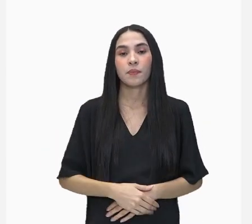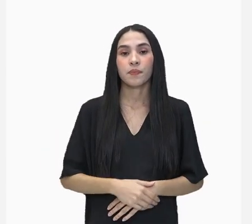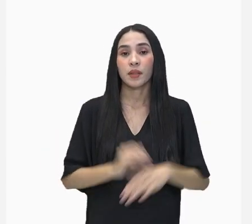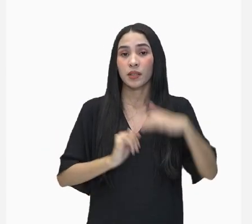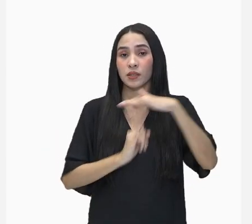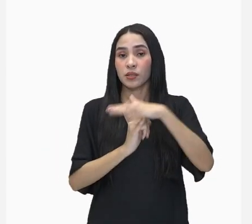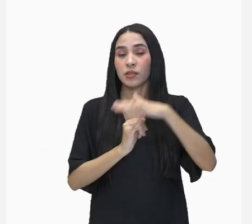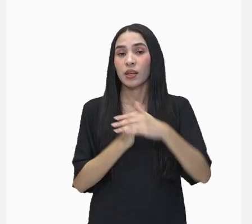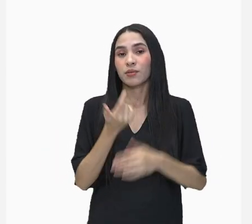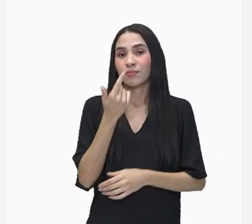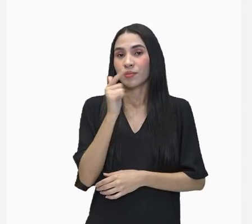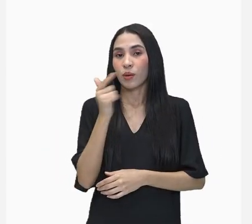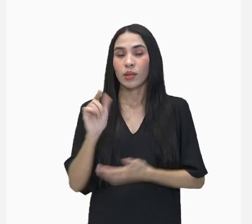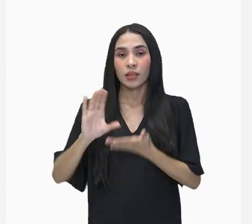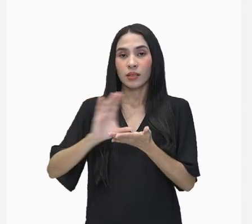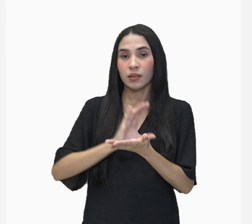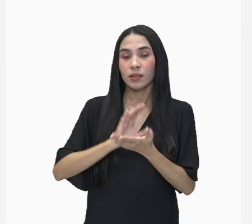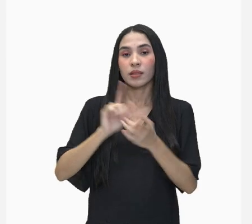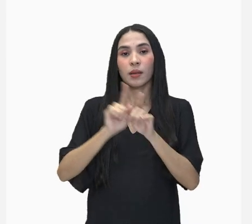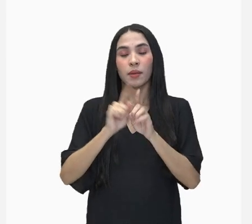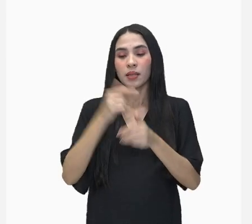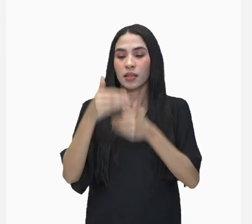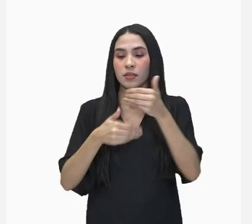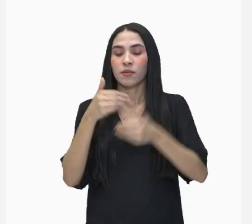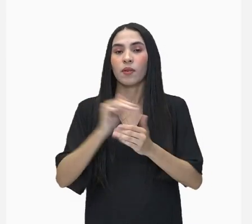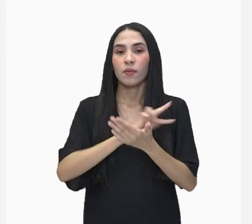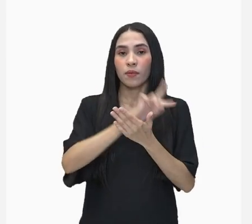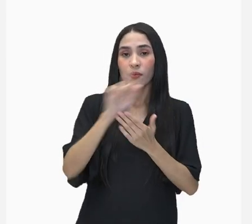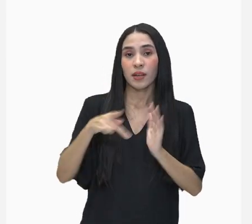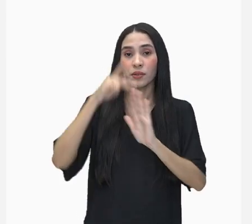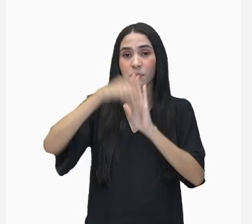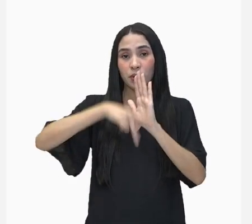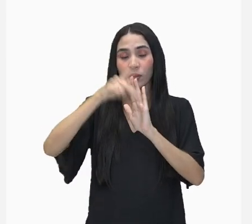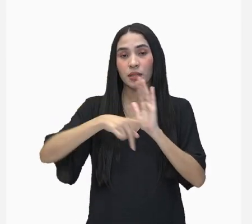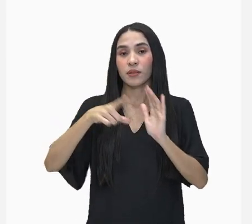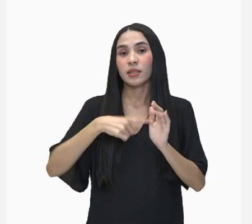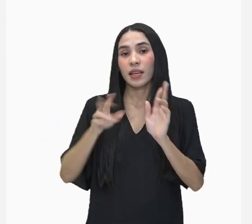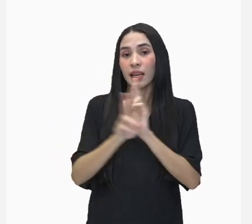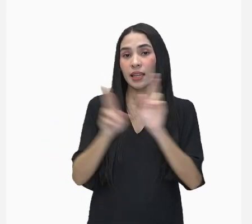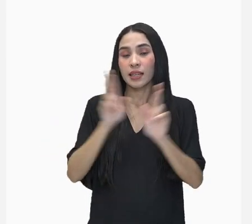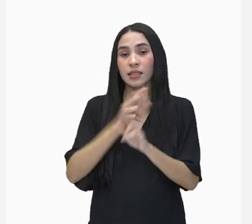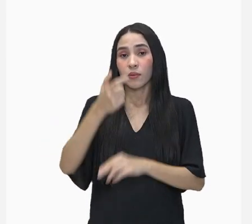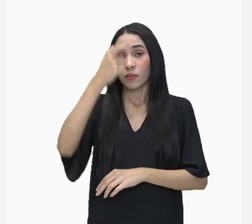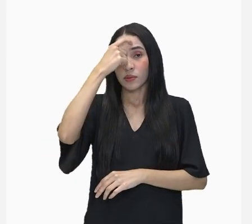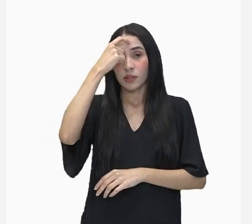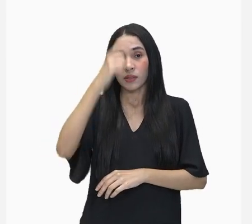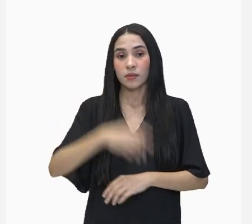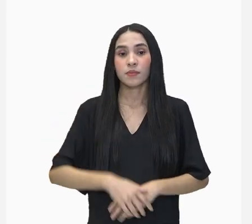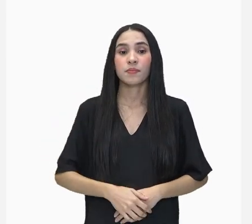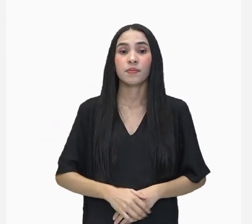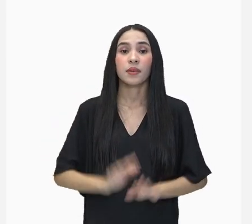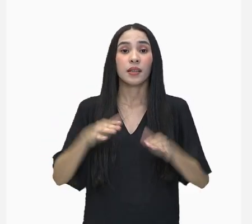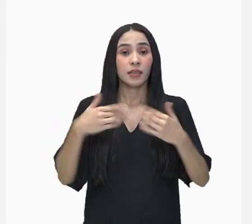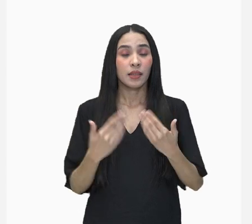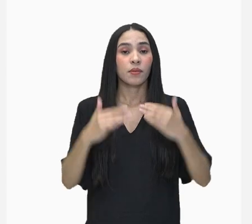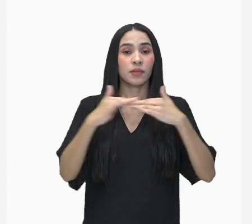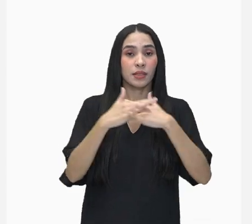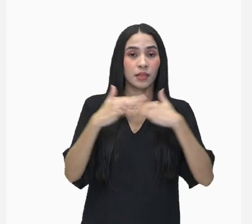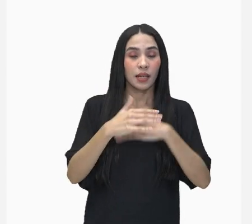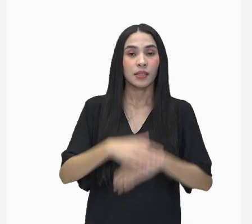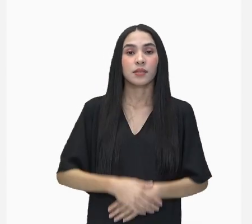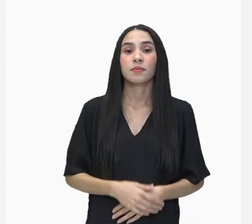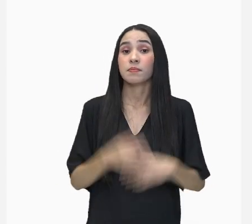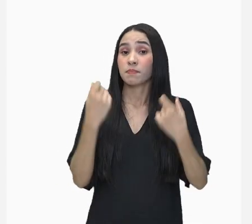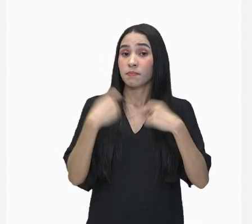sem fins lucrativos e elas desenvolvem vários projetos aí relacionados à sustentabilidade. E as cidades, elas